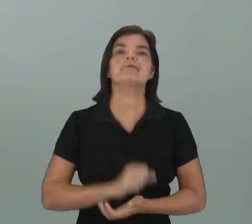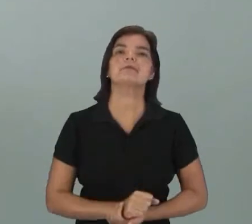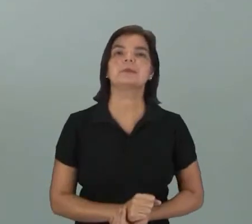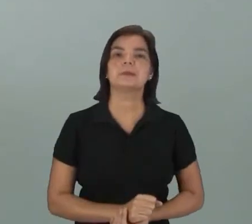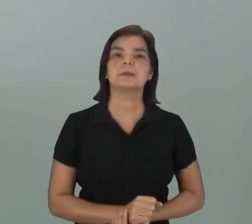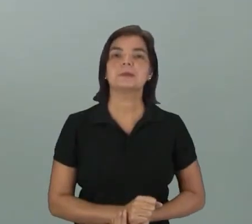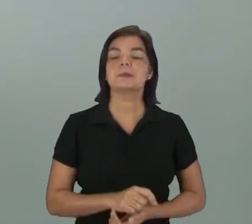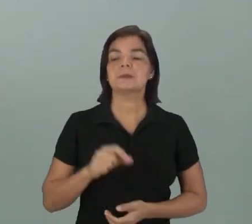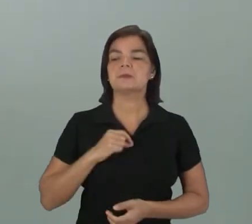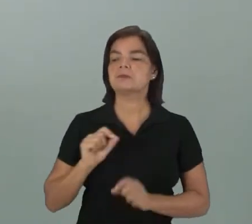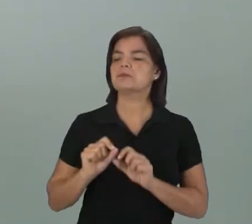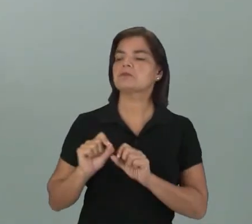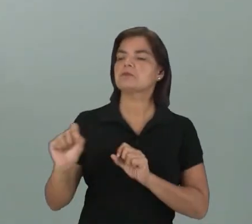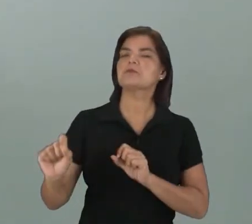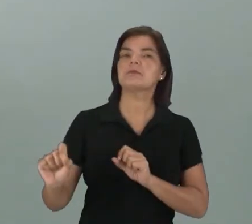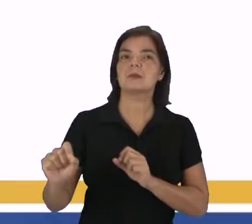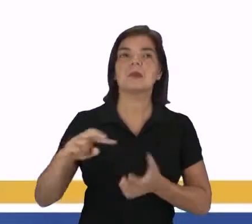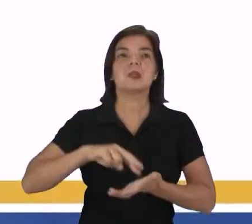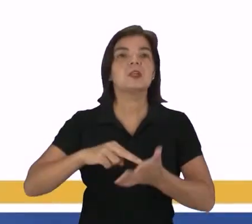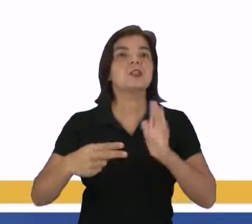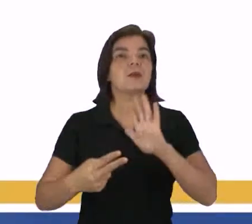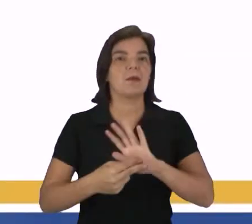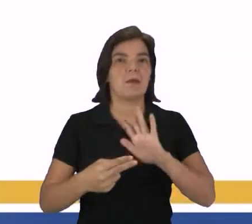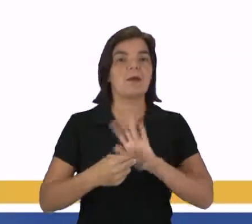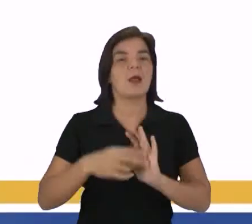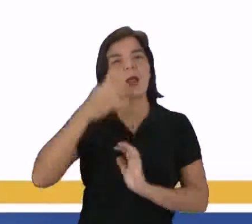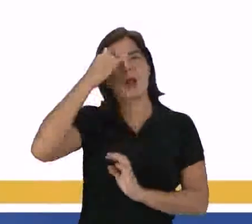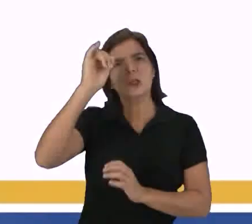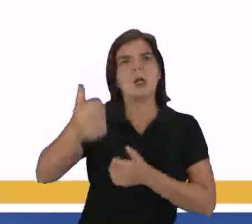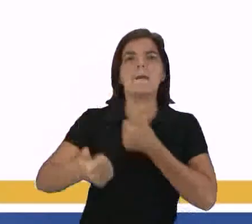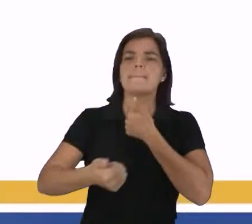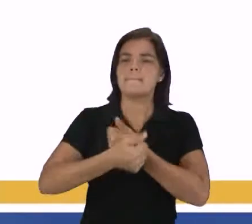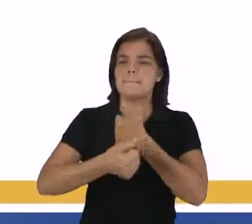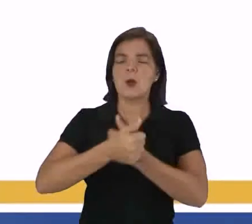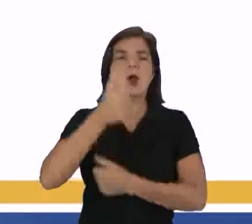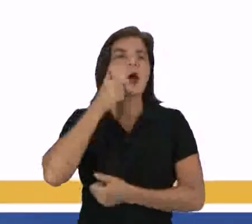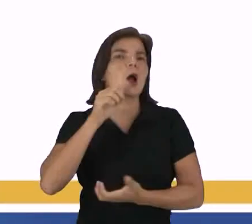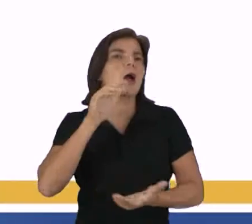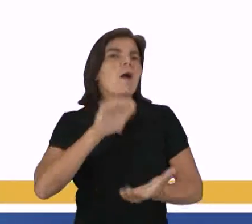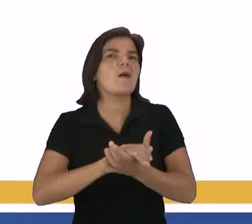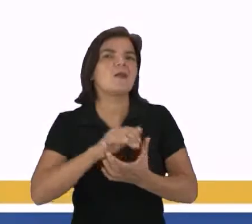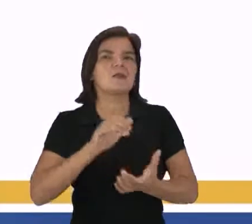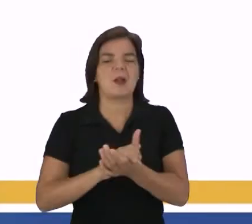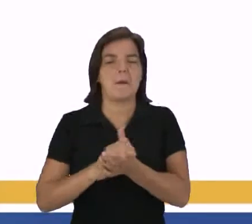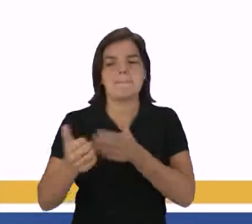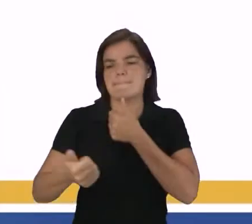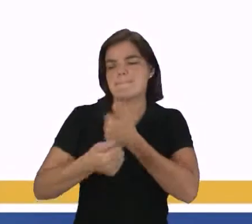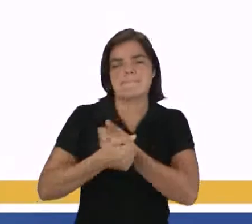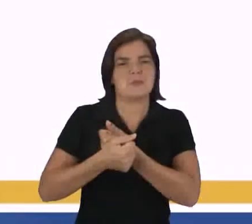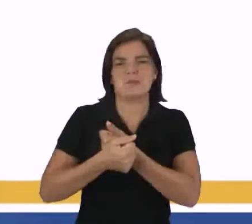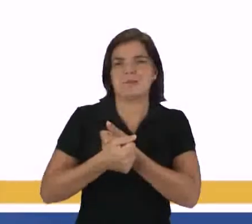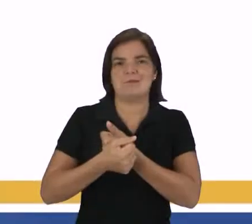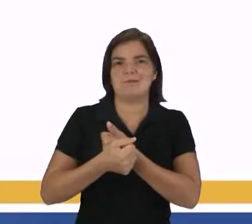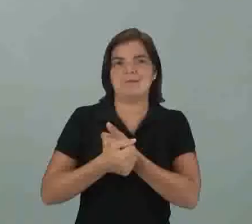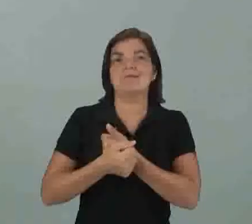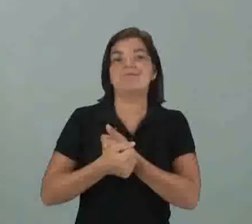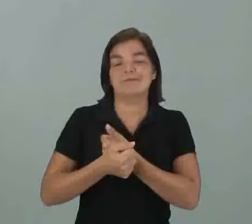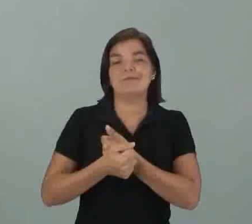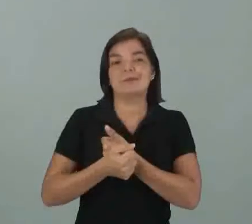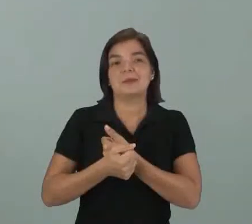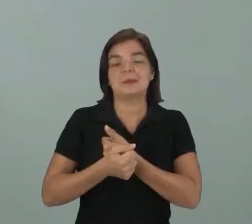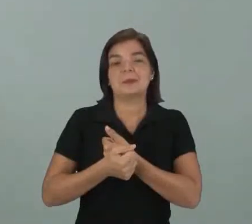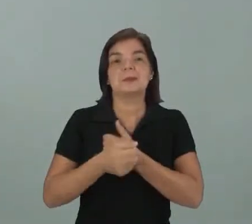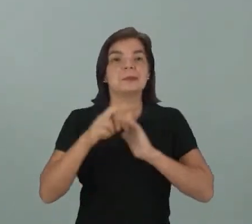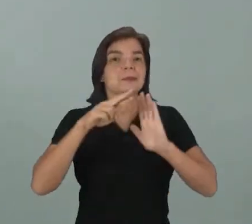elementos. Essa aí. Essa dá a ideia de que a esposa não estava próxima dele, como nos